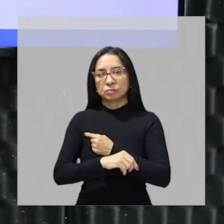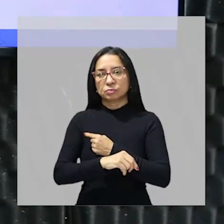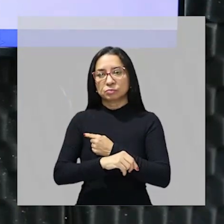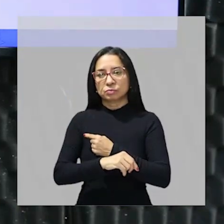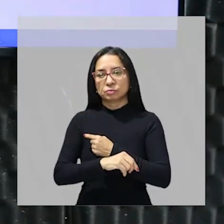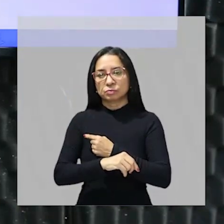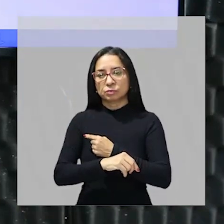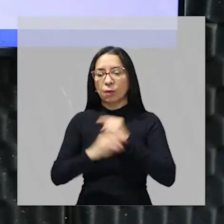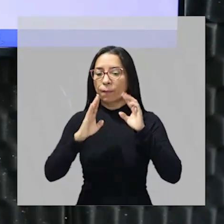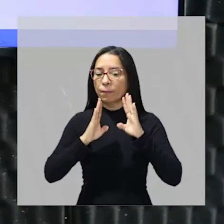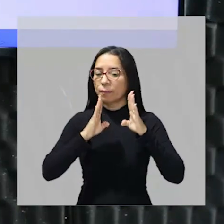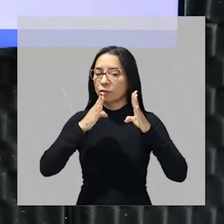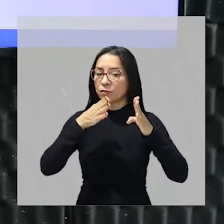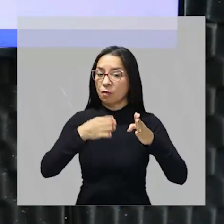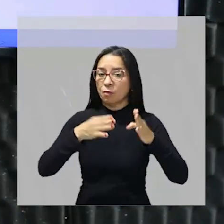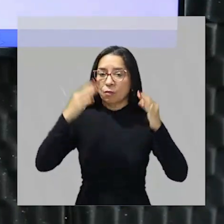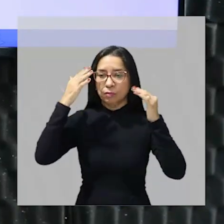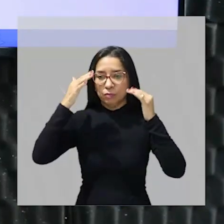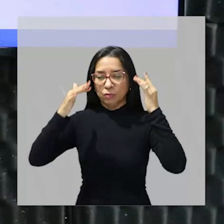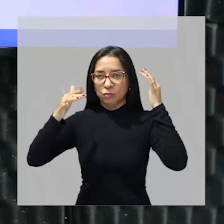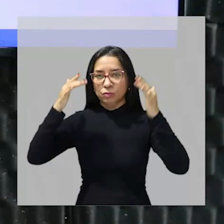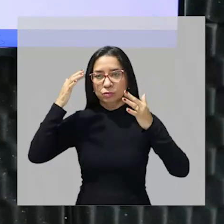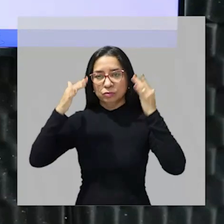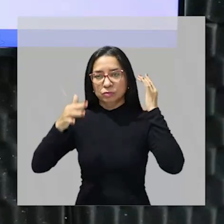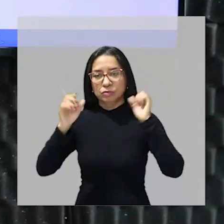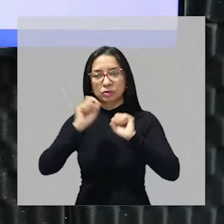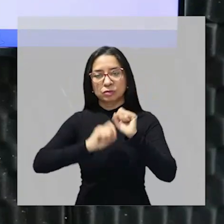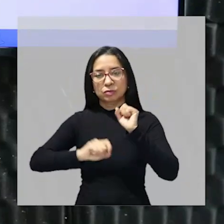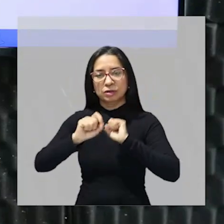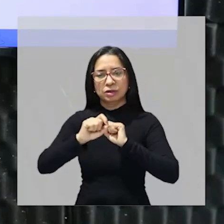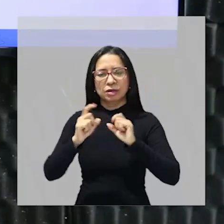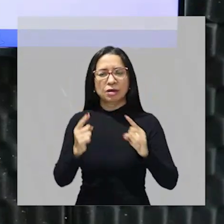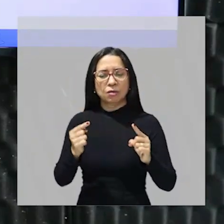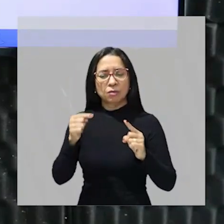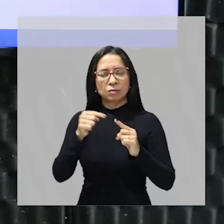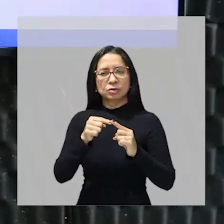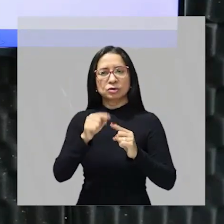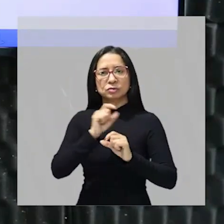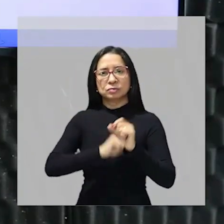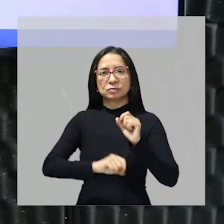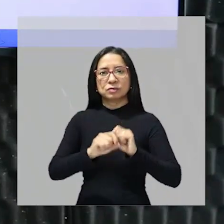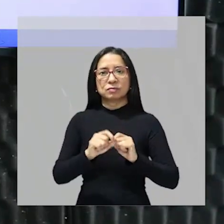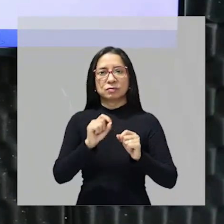dessa projeção, desse sonho, é a intenção, né, com o que a gente